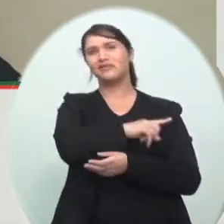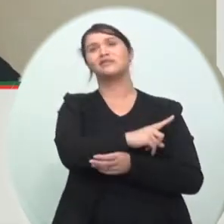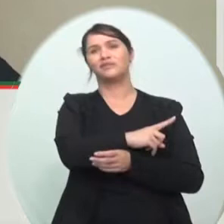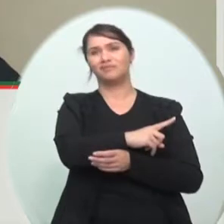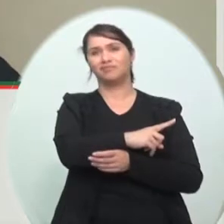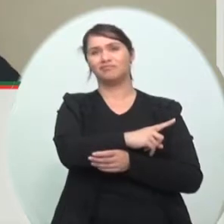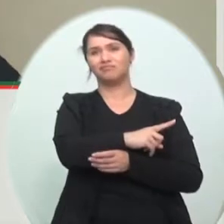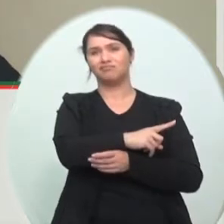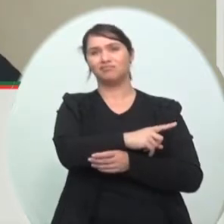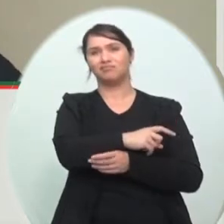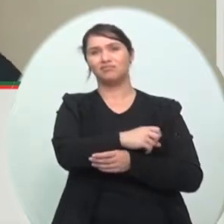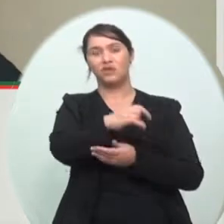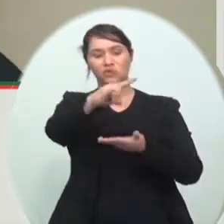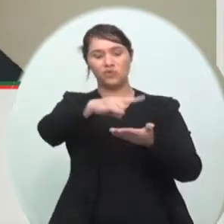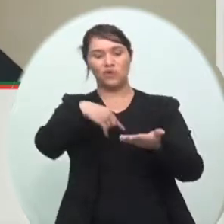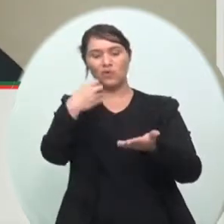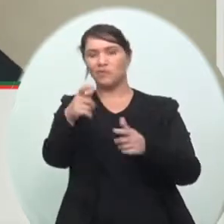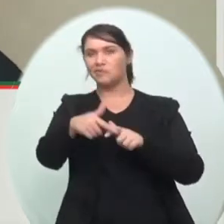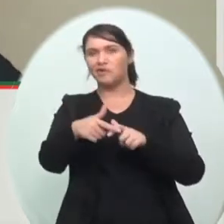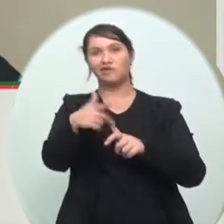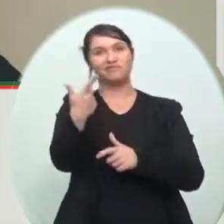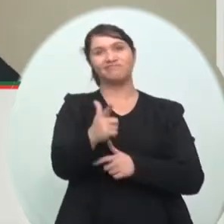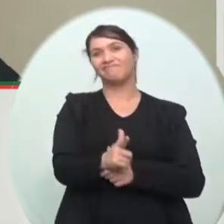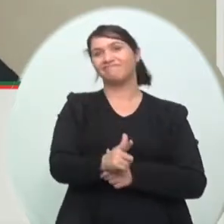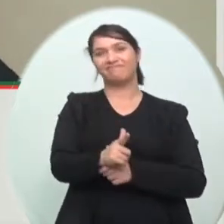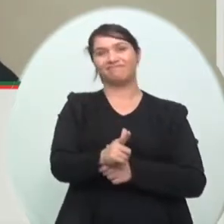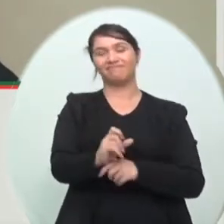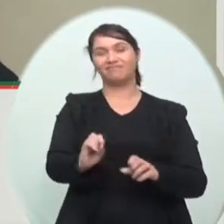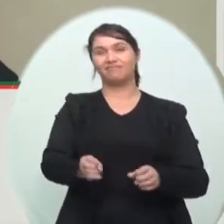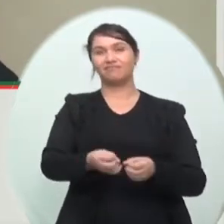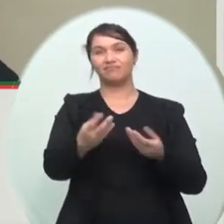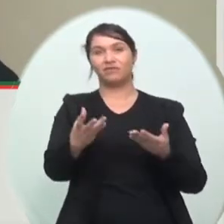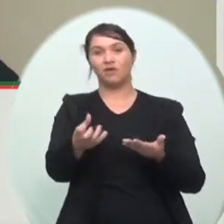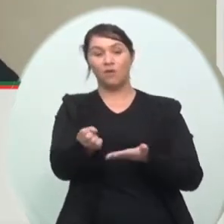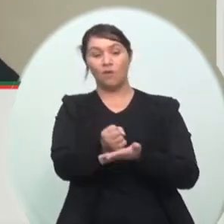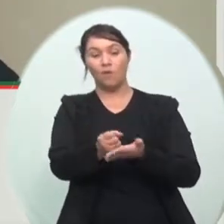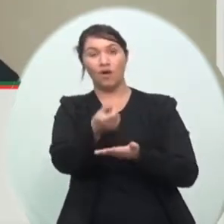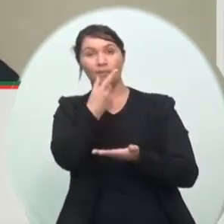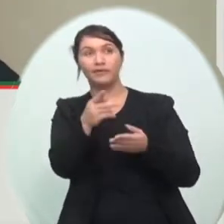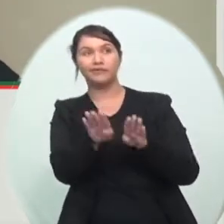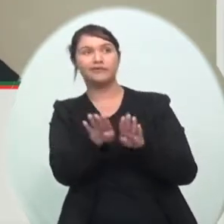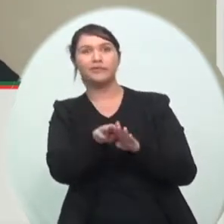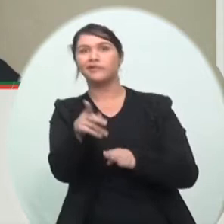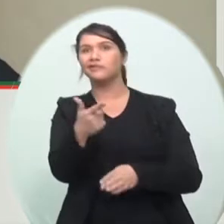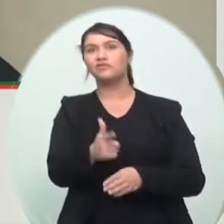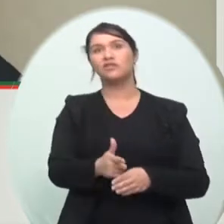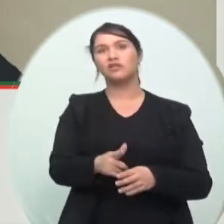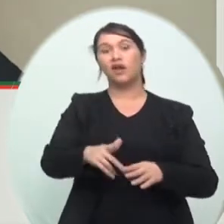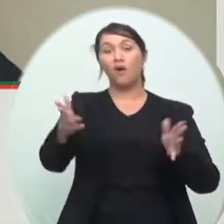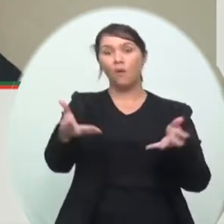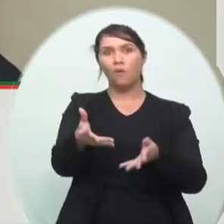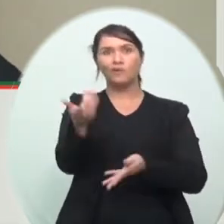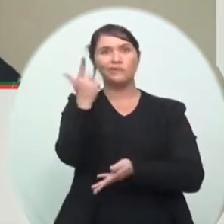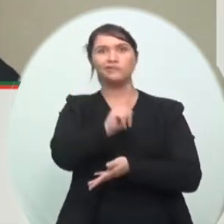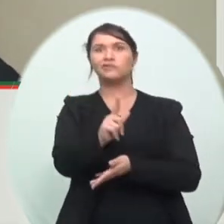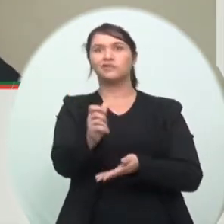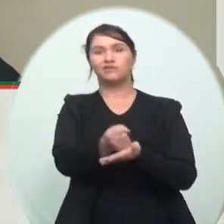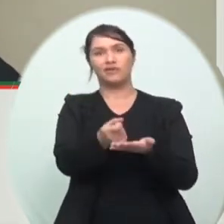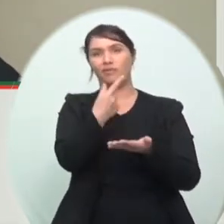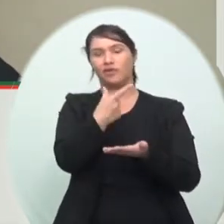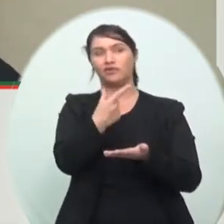já fomos. Hoje pela manhã de novo, inclusive até o remédio tinha faltado, hoje conseguiram o remédio. Então é difícil para